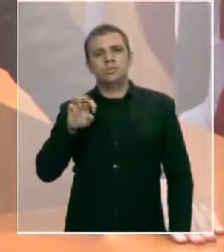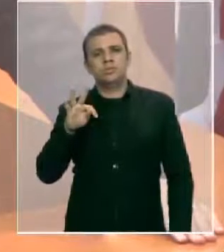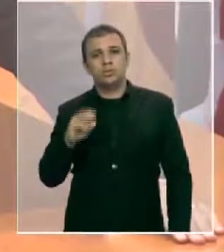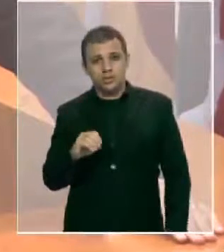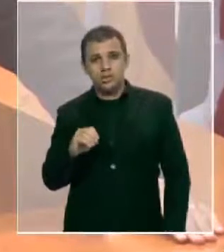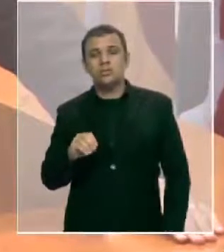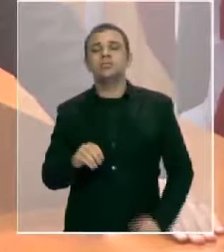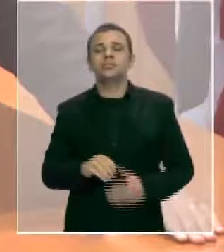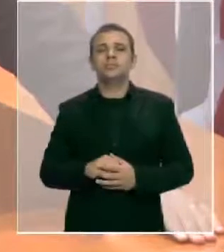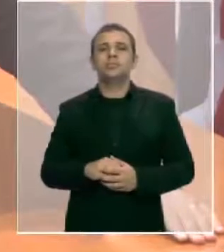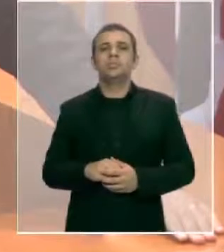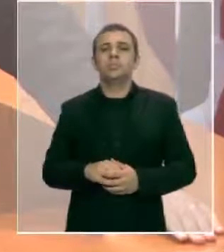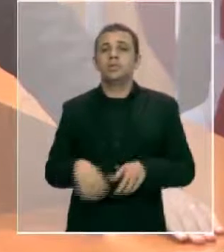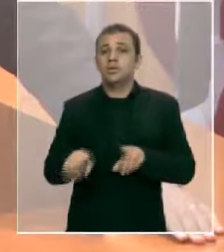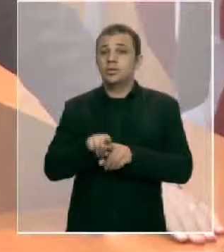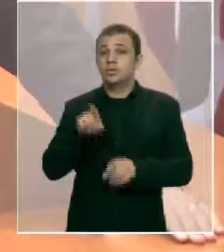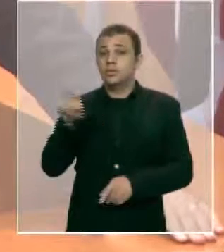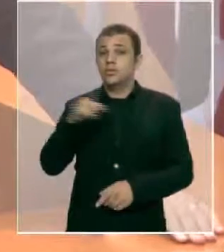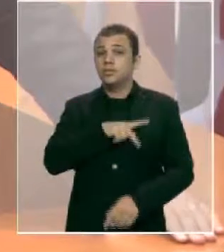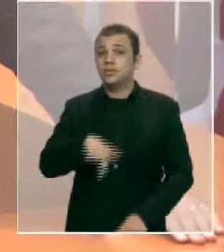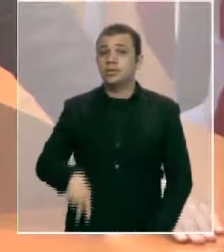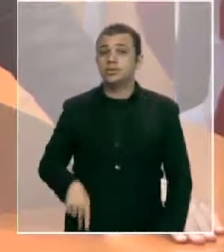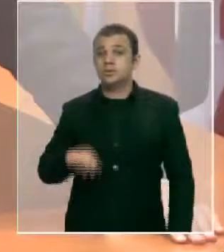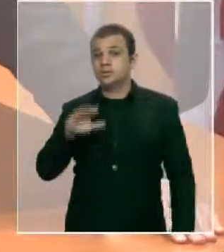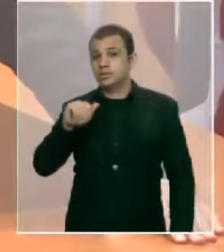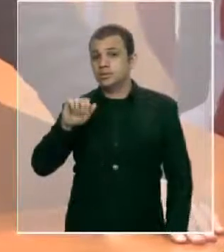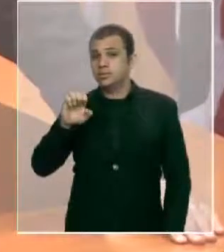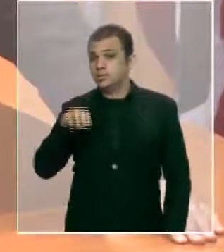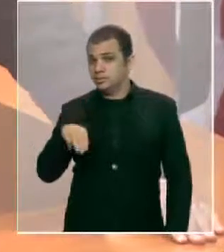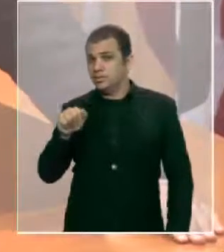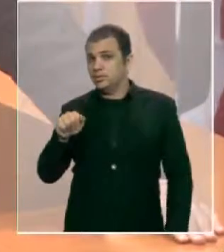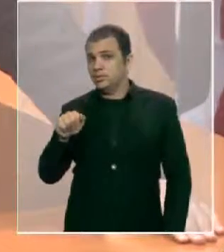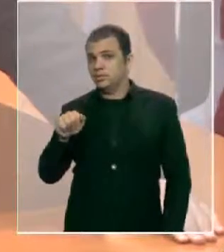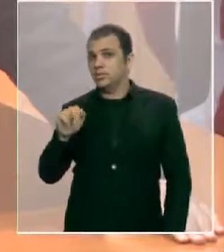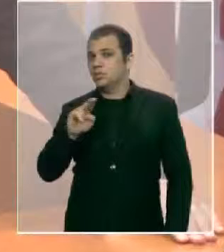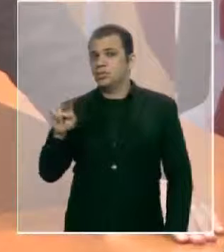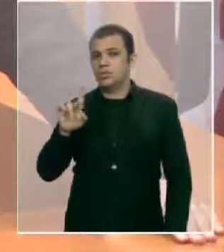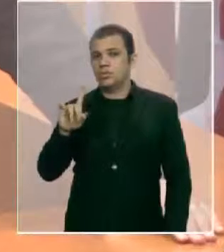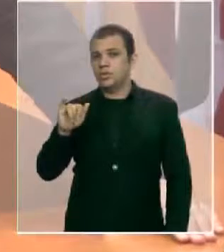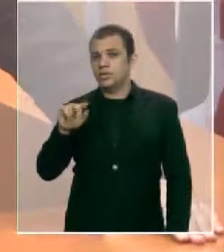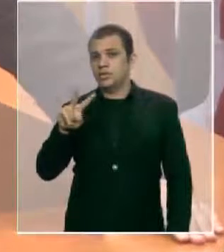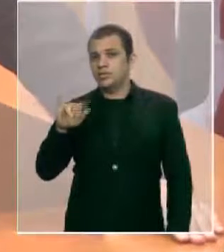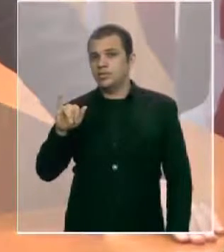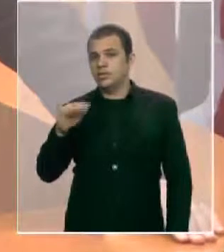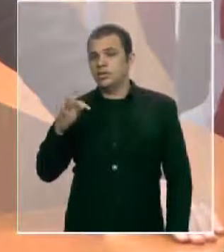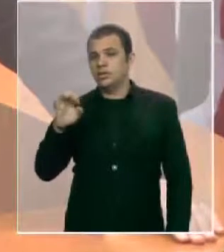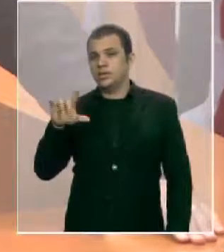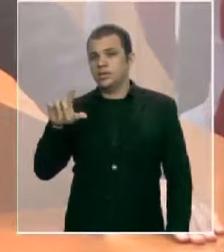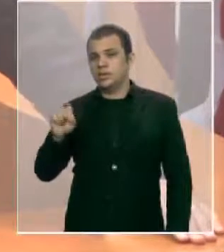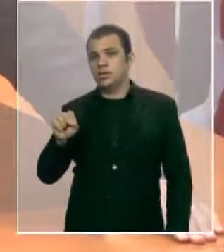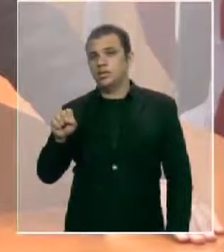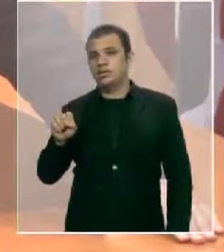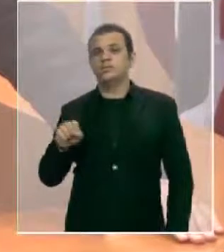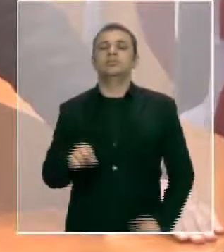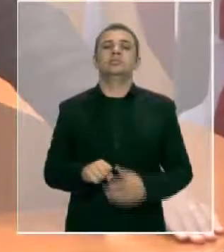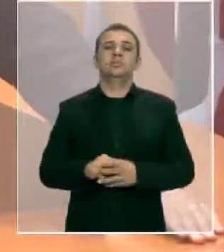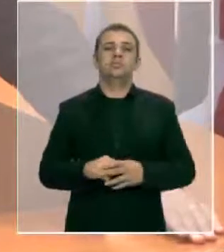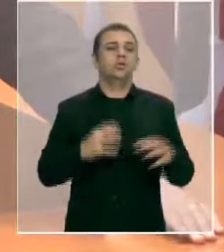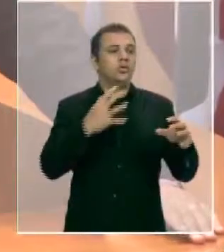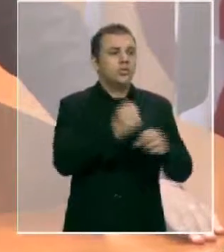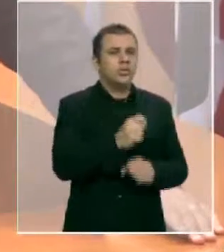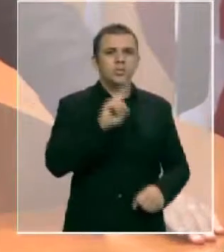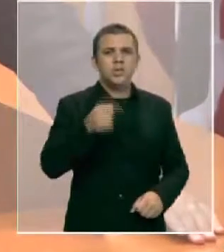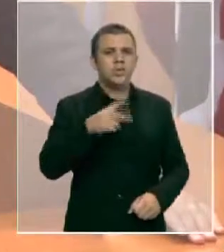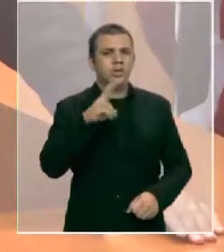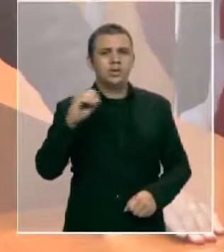CAEMA, Davi Teles, onde mais de 1.000 residências terão interligação à rede de esgoto, que vai aumentar